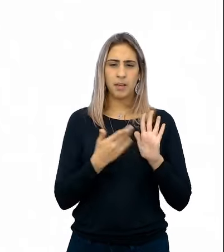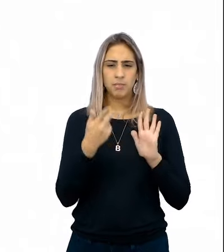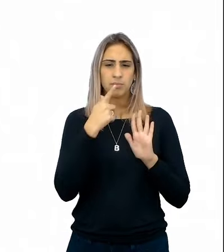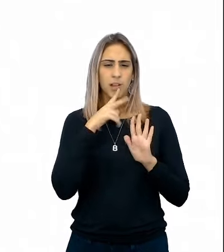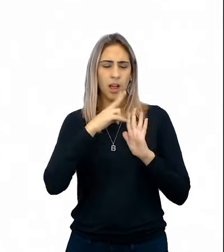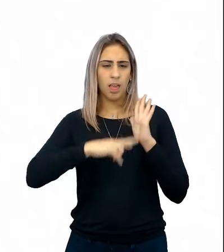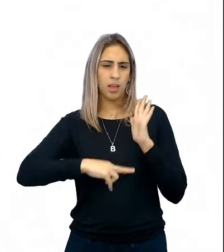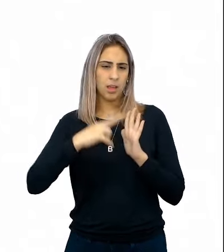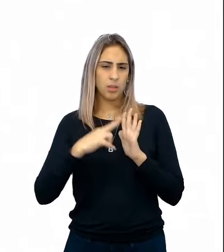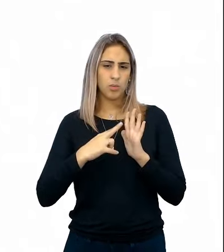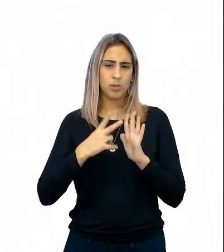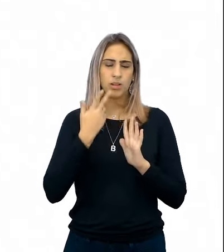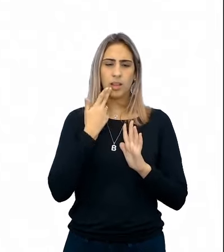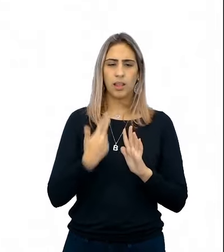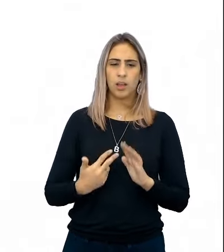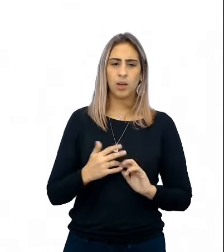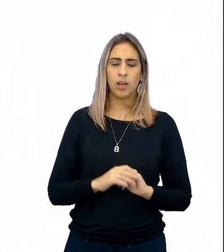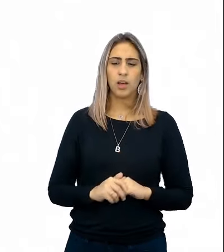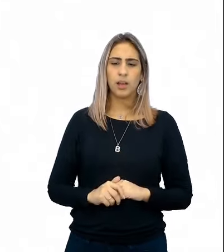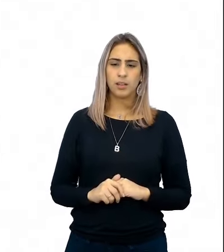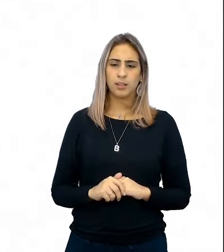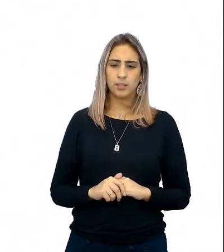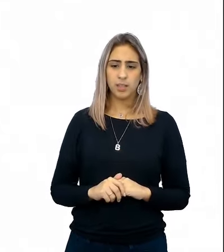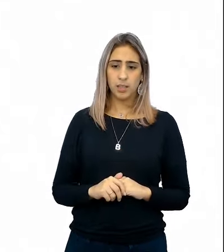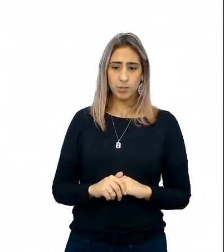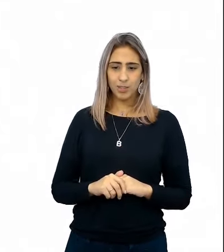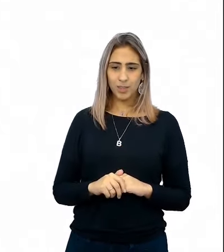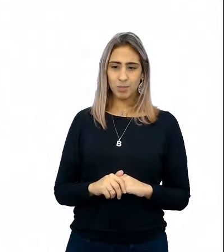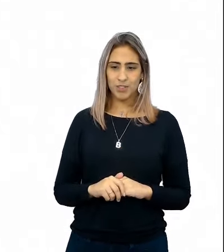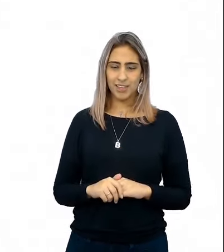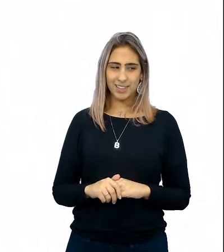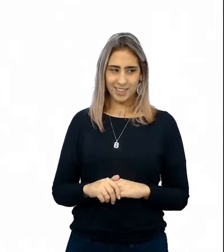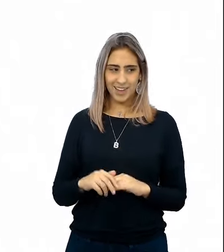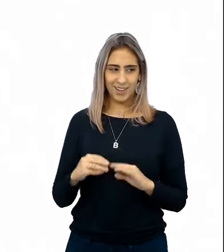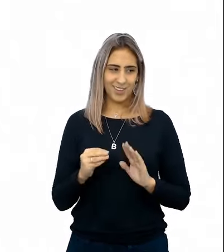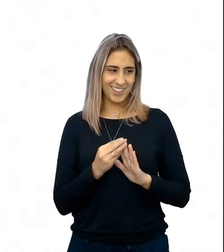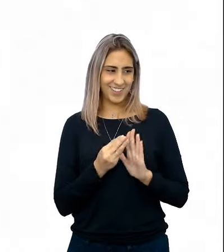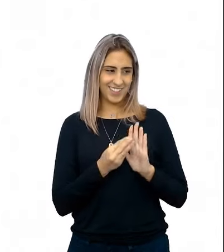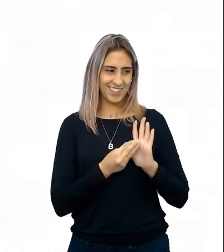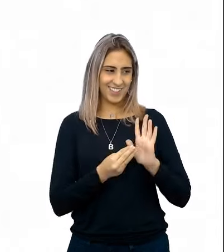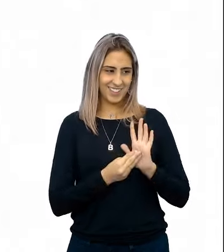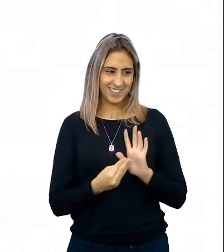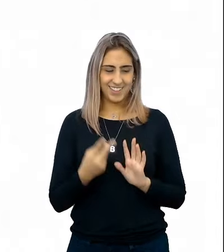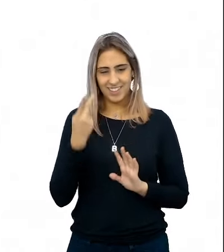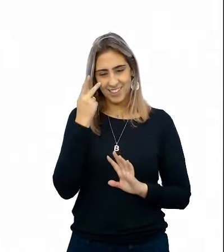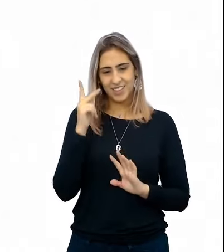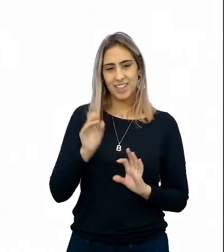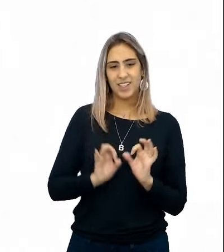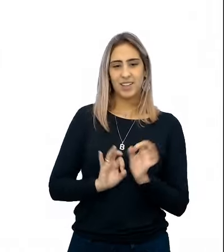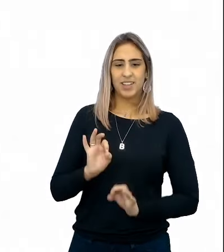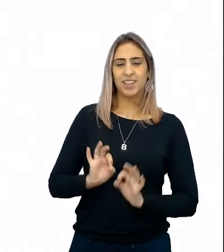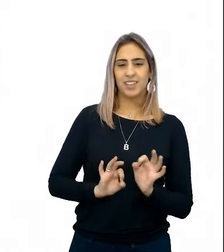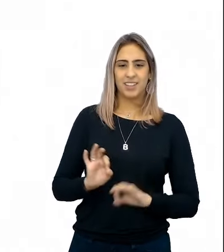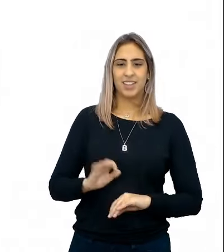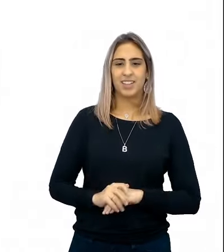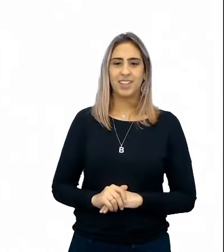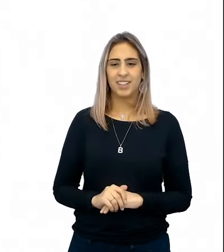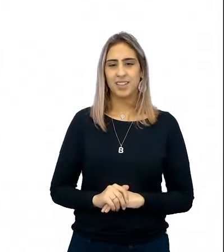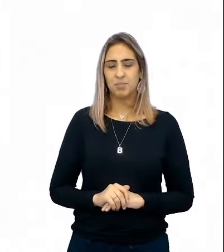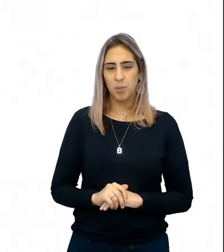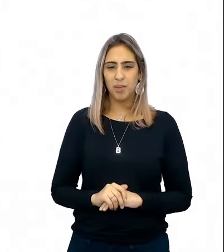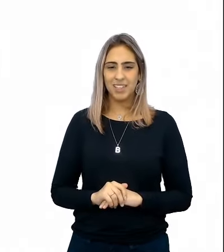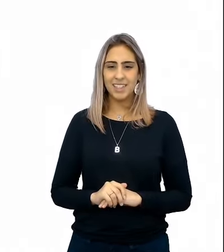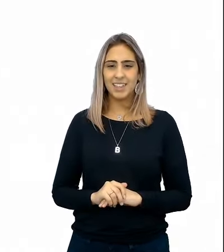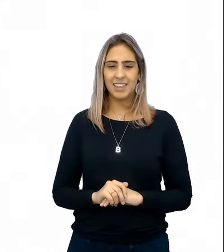a leitura na linha. Então, o produto farinha, 10 sacos. O produto fermento, 2.